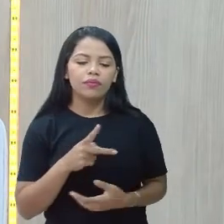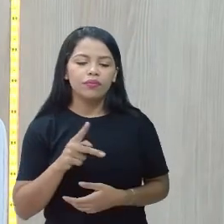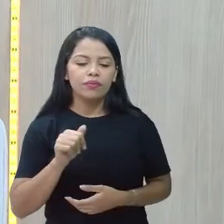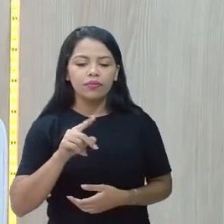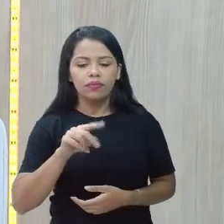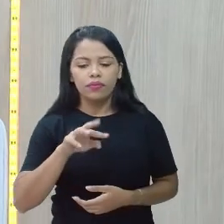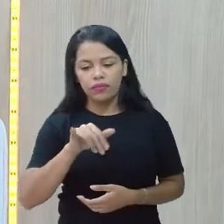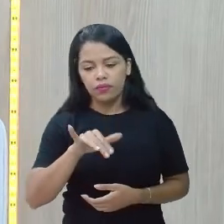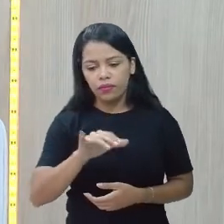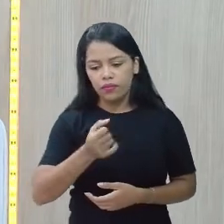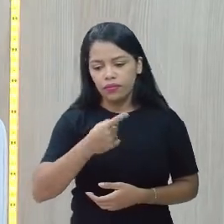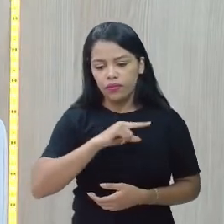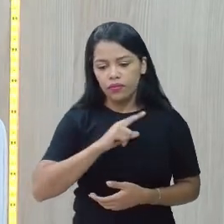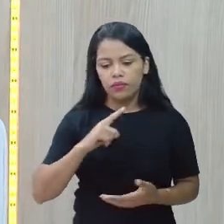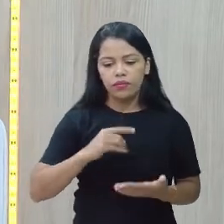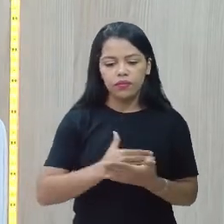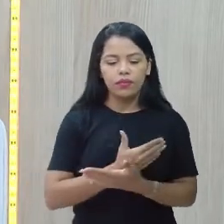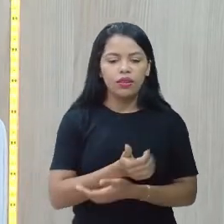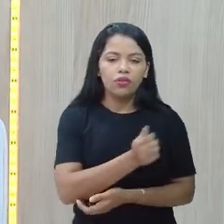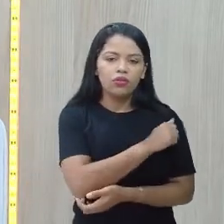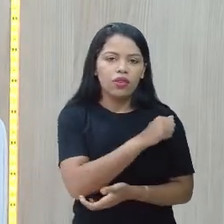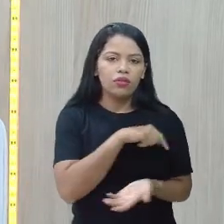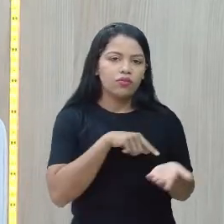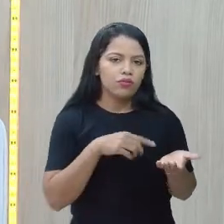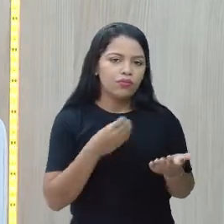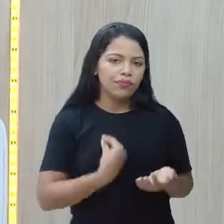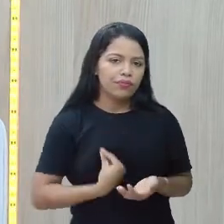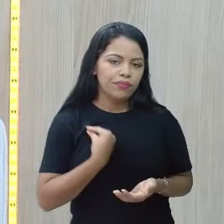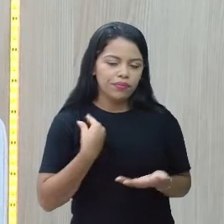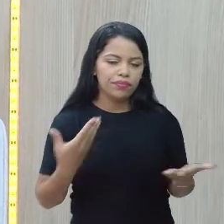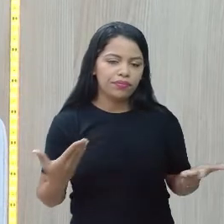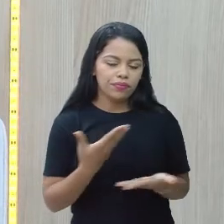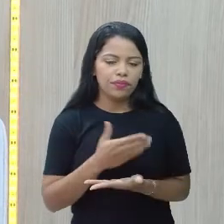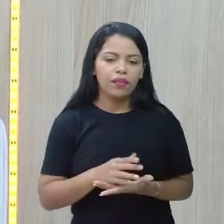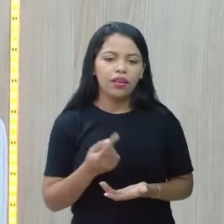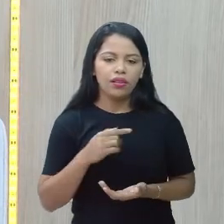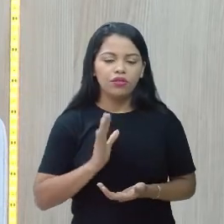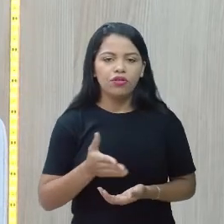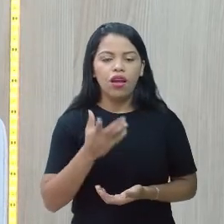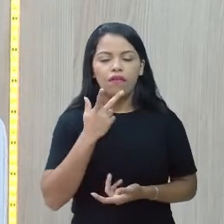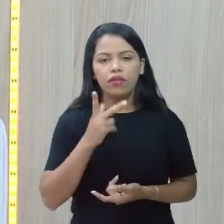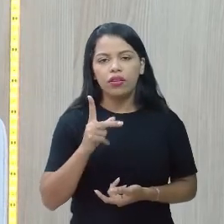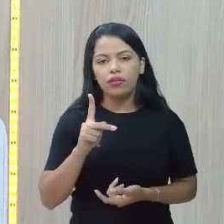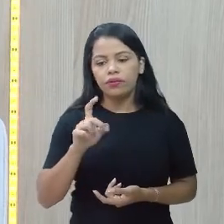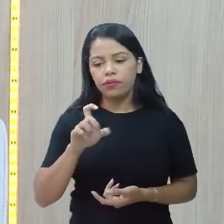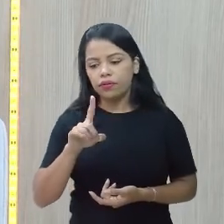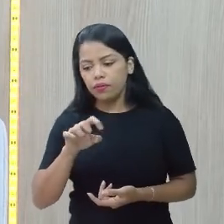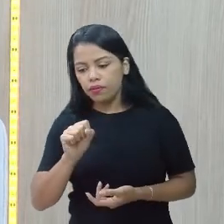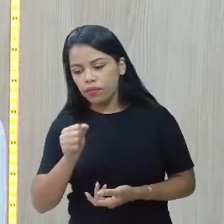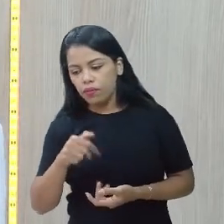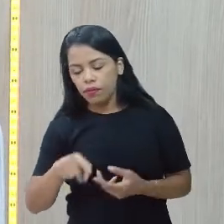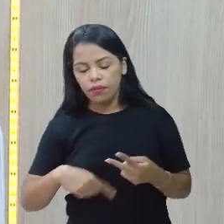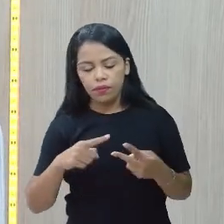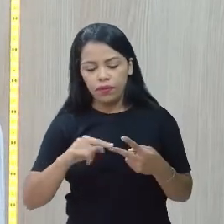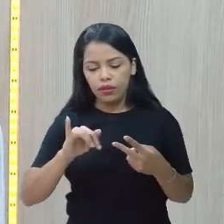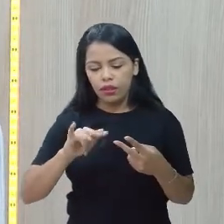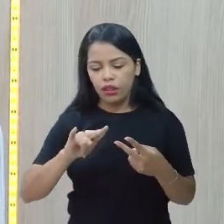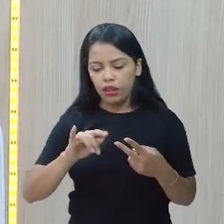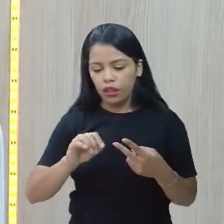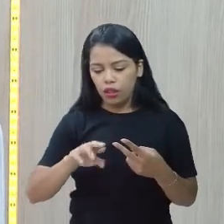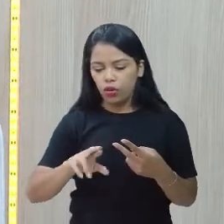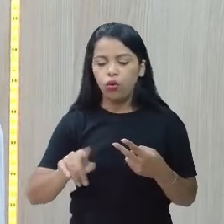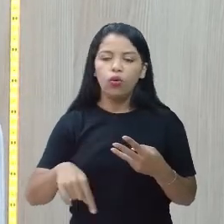Adriana, tivemos alunos aqui presentes, como eu já tinha falado, né? Keirson, Igor da Escola Luiz Vaz